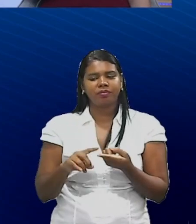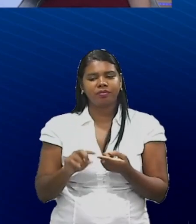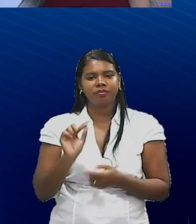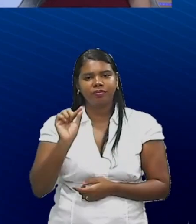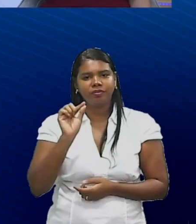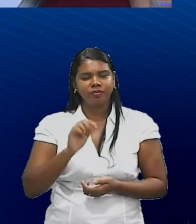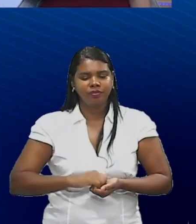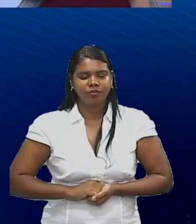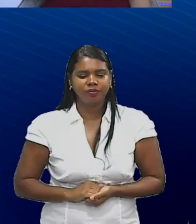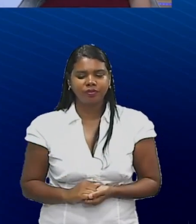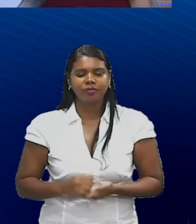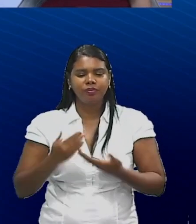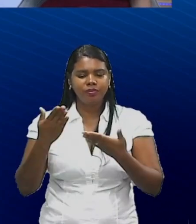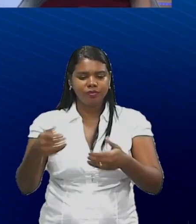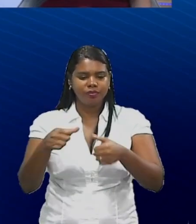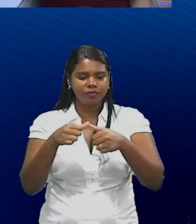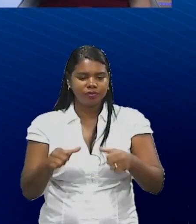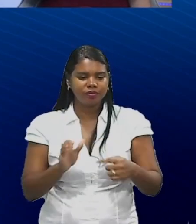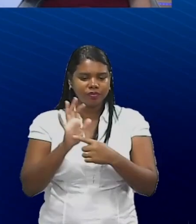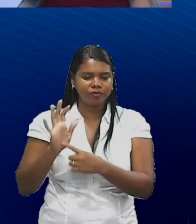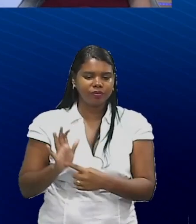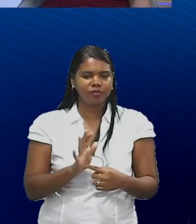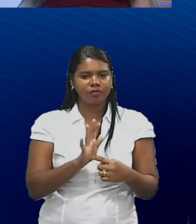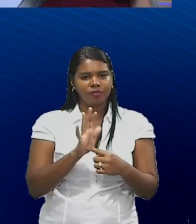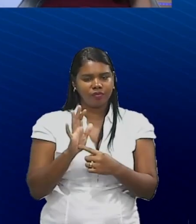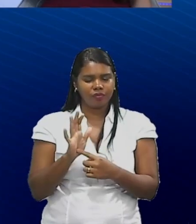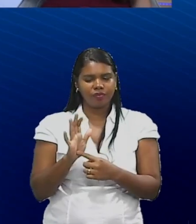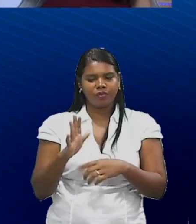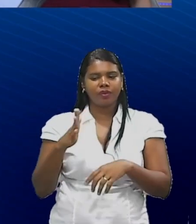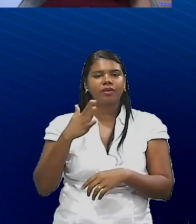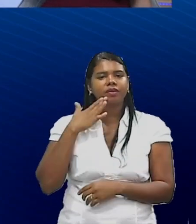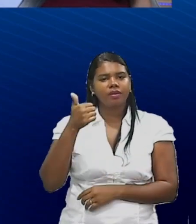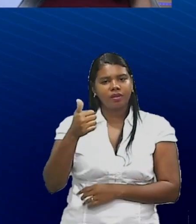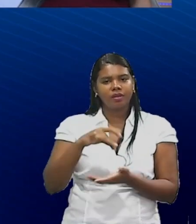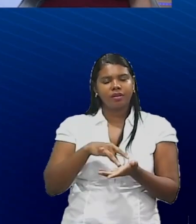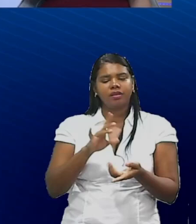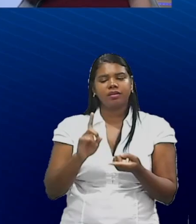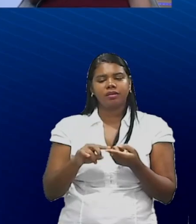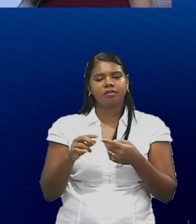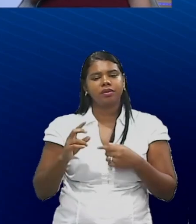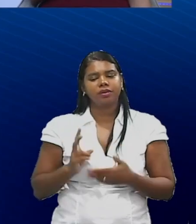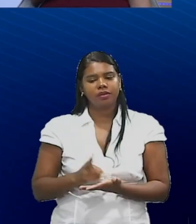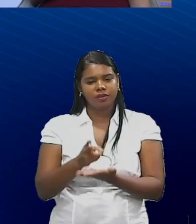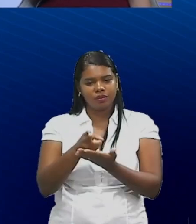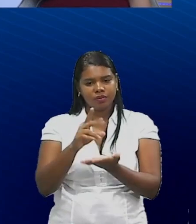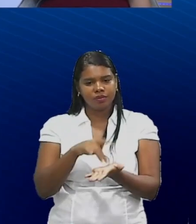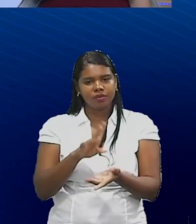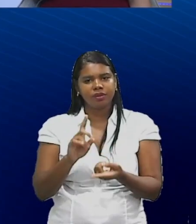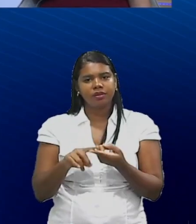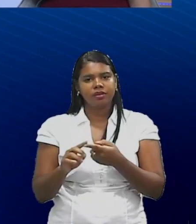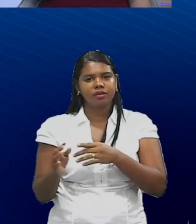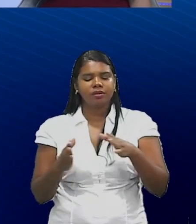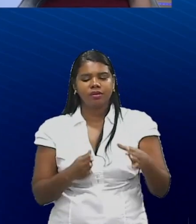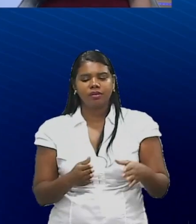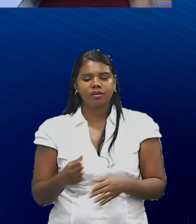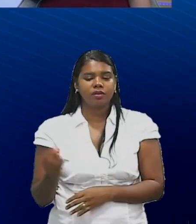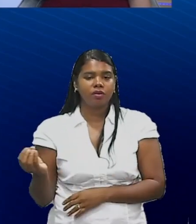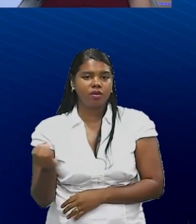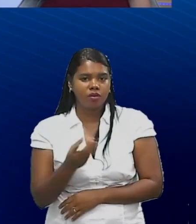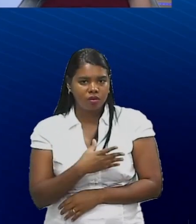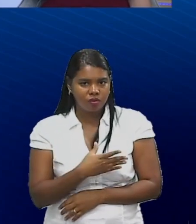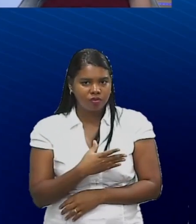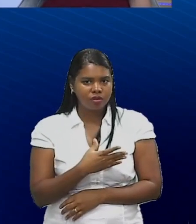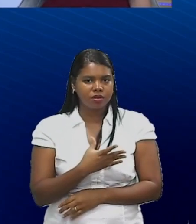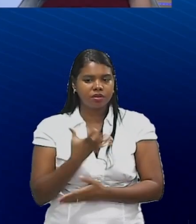quê? Você está rodando o ciclo PDCA e melhorando, né, continuamente. Só que com a inovação, com os